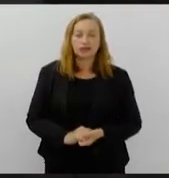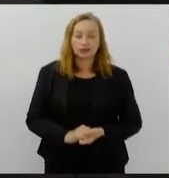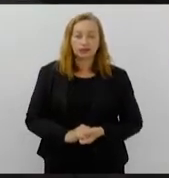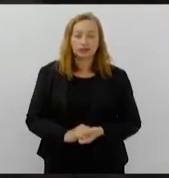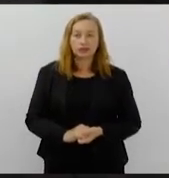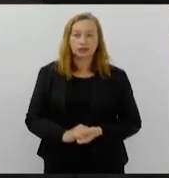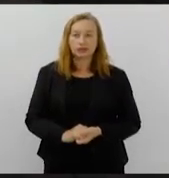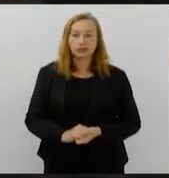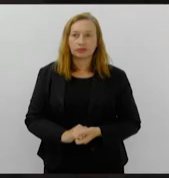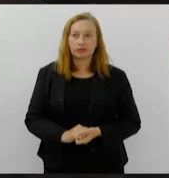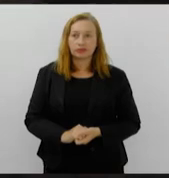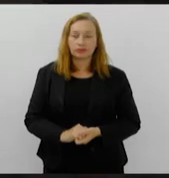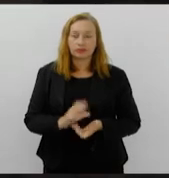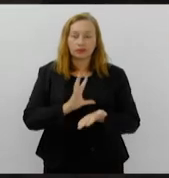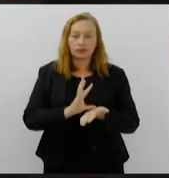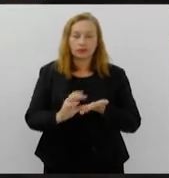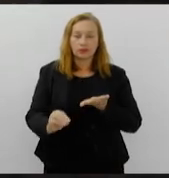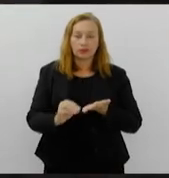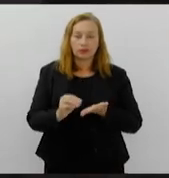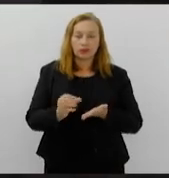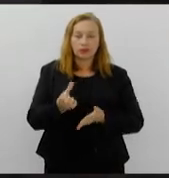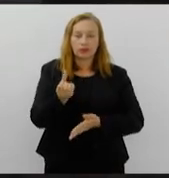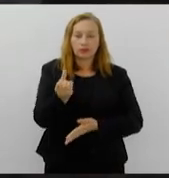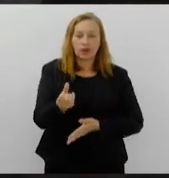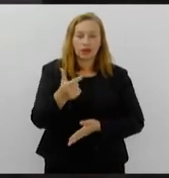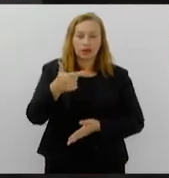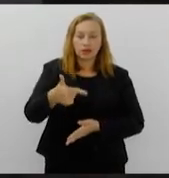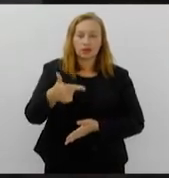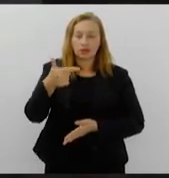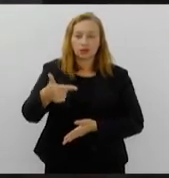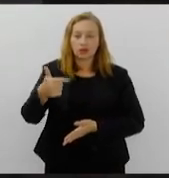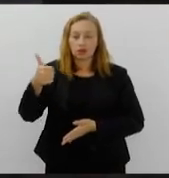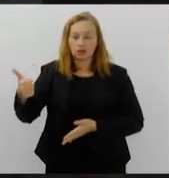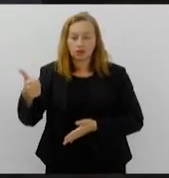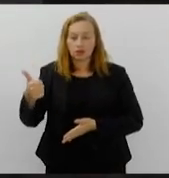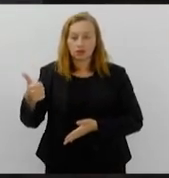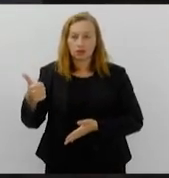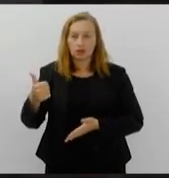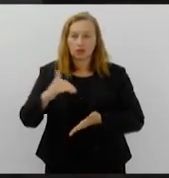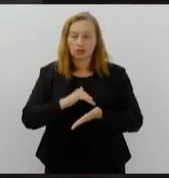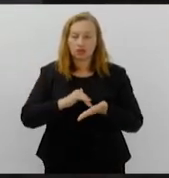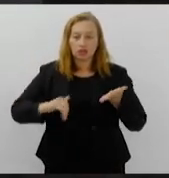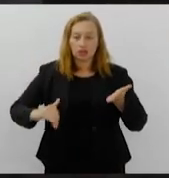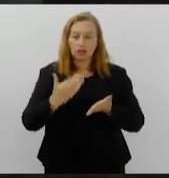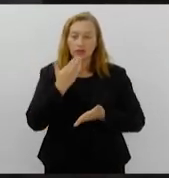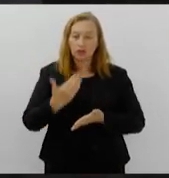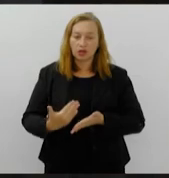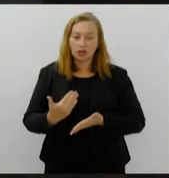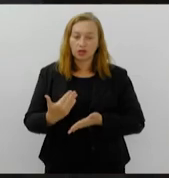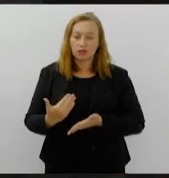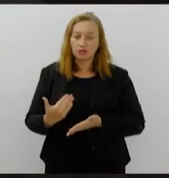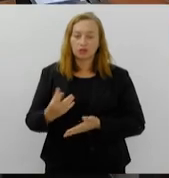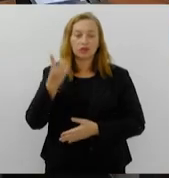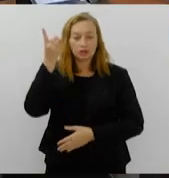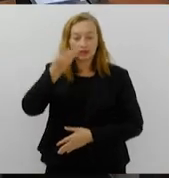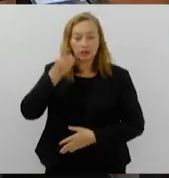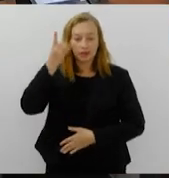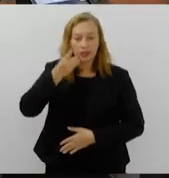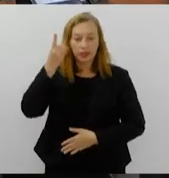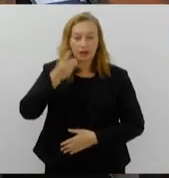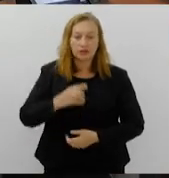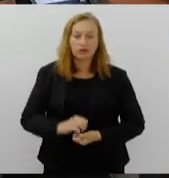O próximo aí da pauta, que eu estou cantando, 6221, está retirado a pedido do próprio autor.